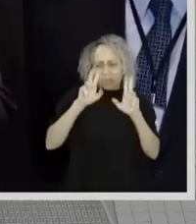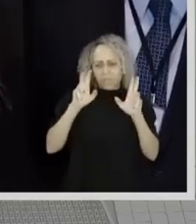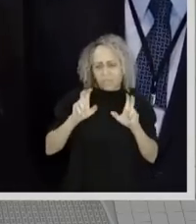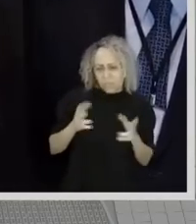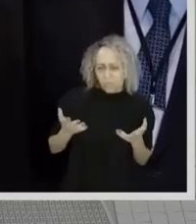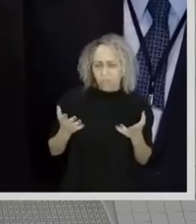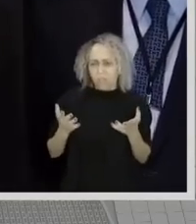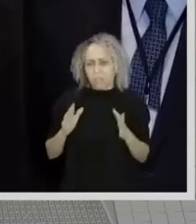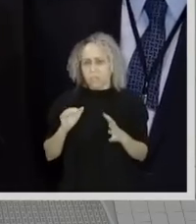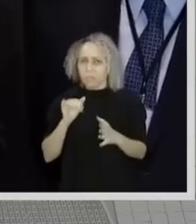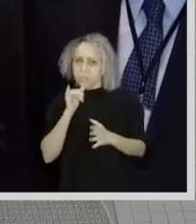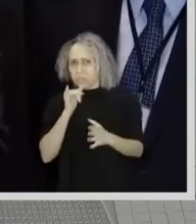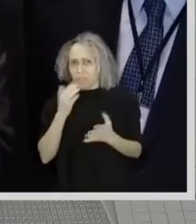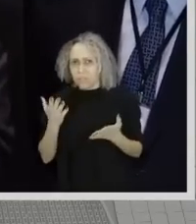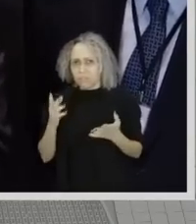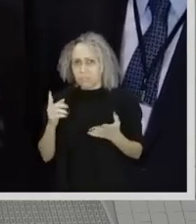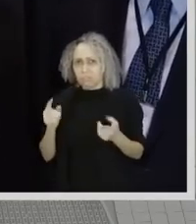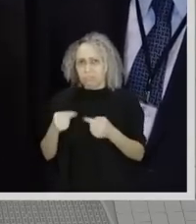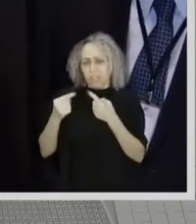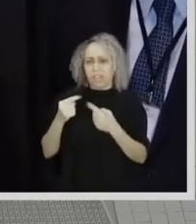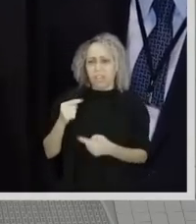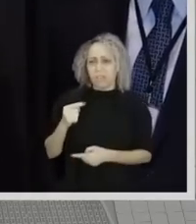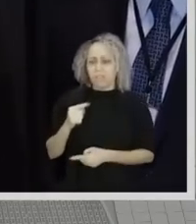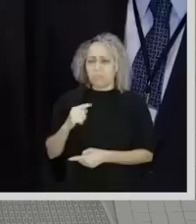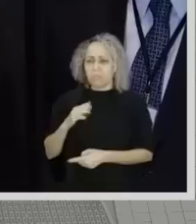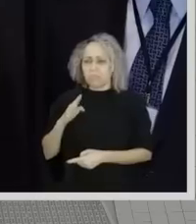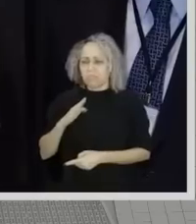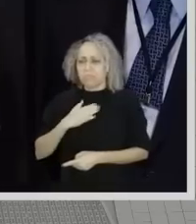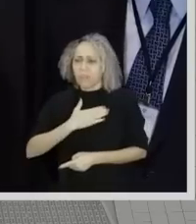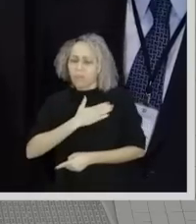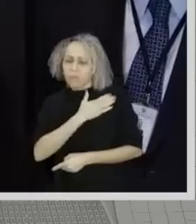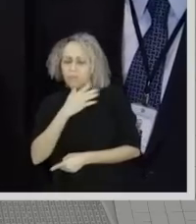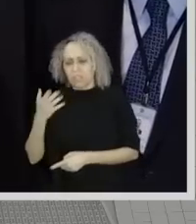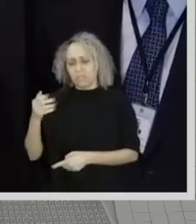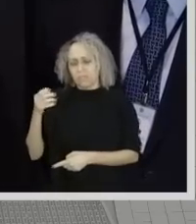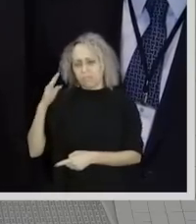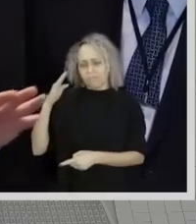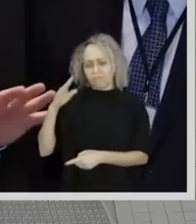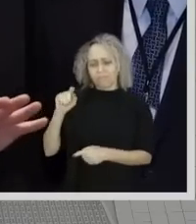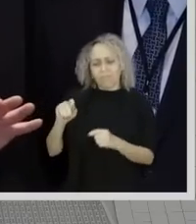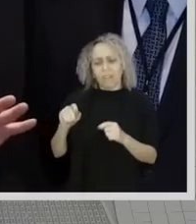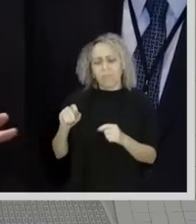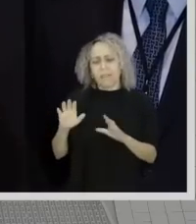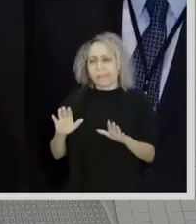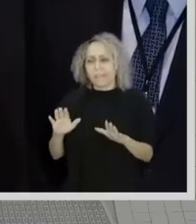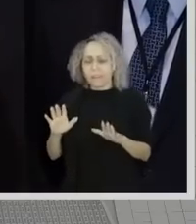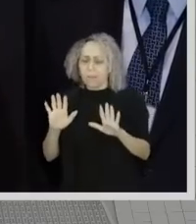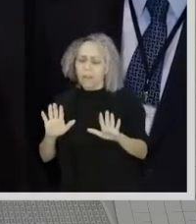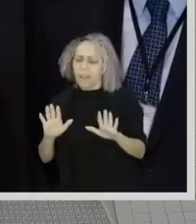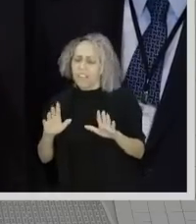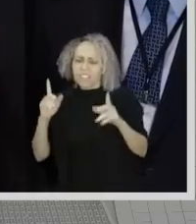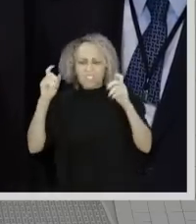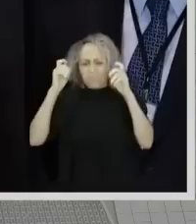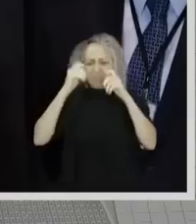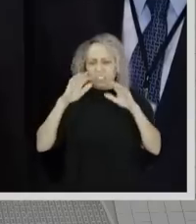só isso que o presidente Luiz Inácio Lula da Silva veio aqui para a capital fluminense. Hoje pela manhã ele também vai cumprir uma agenda em Benfica, na